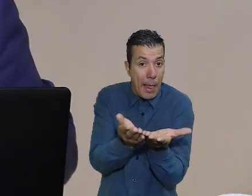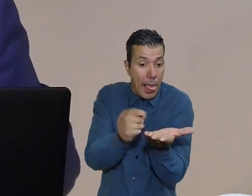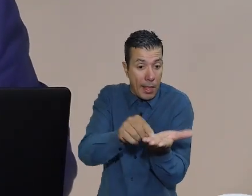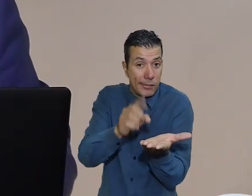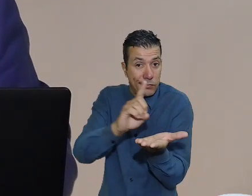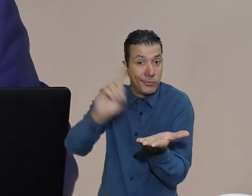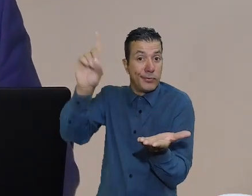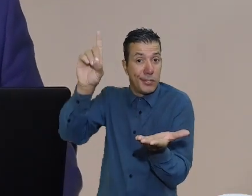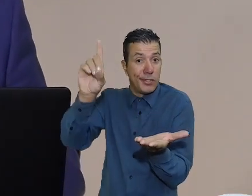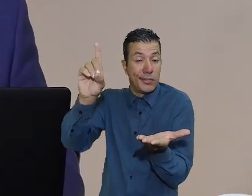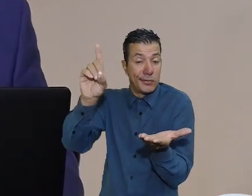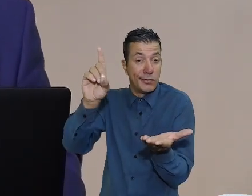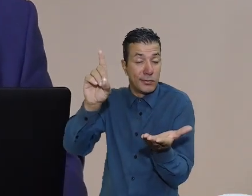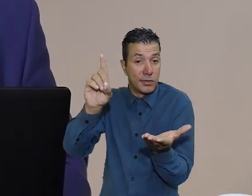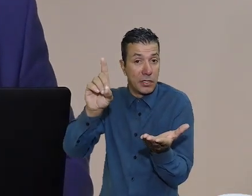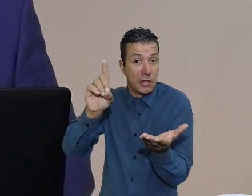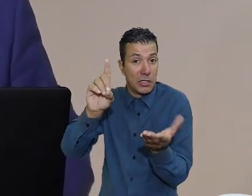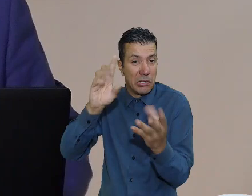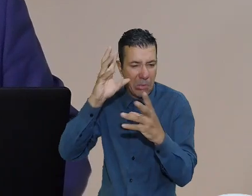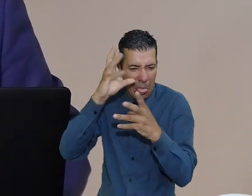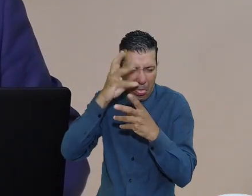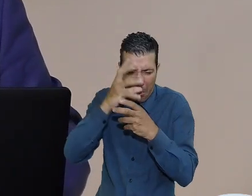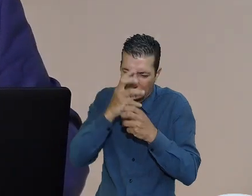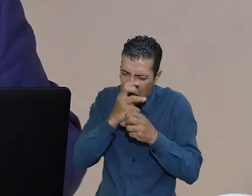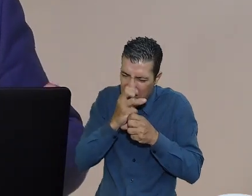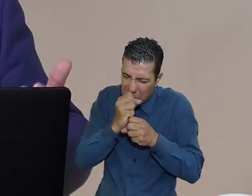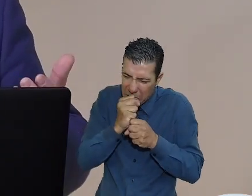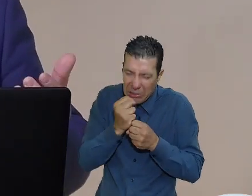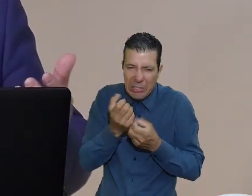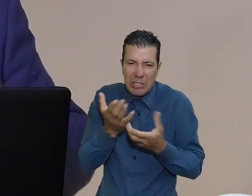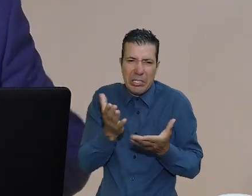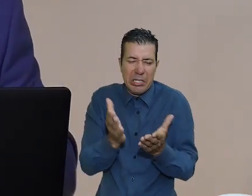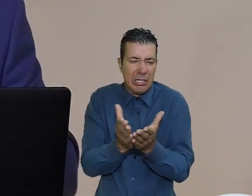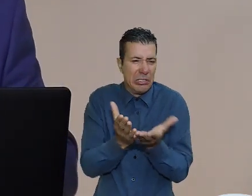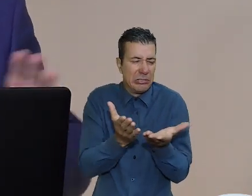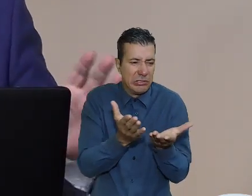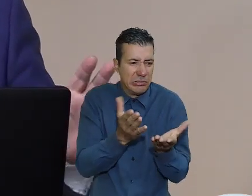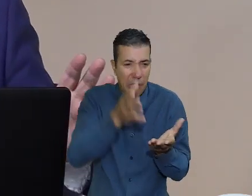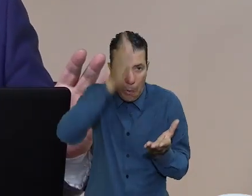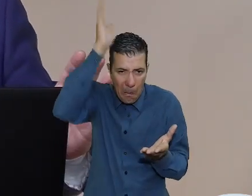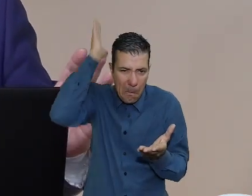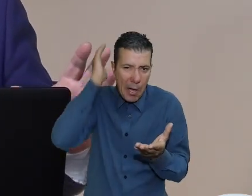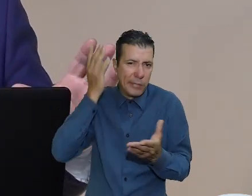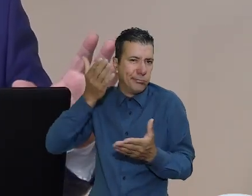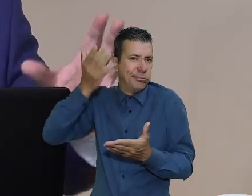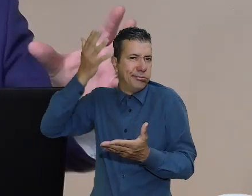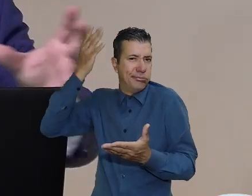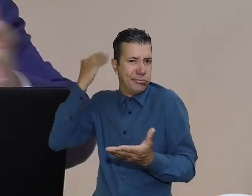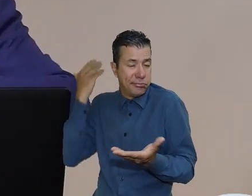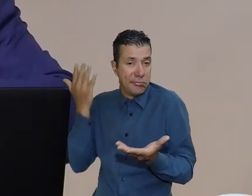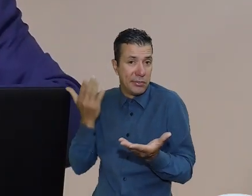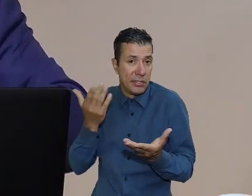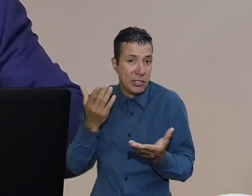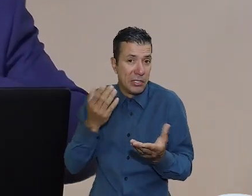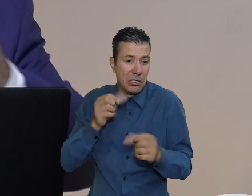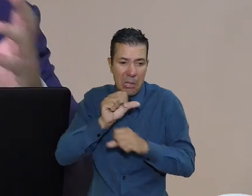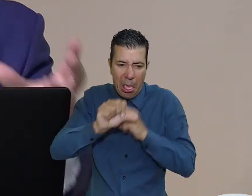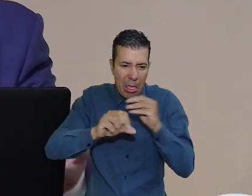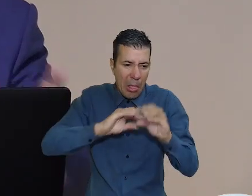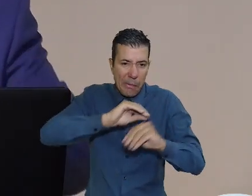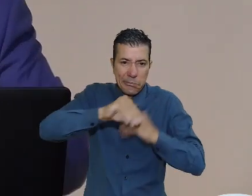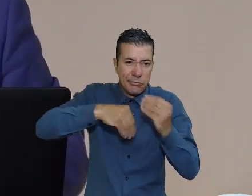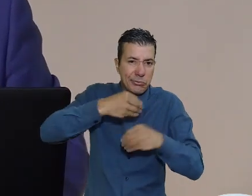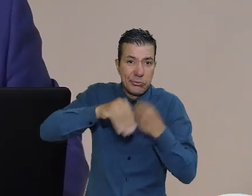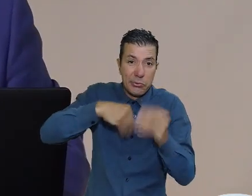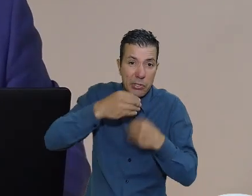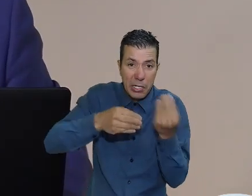escassez da palavra de Deus. Por isso houve trevas morais, por isso as pessoas começaram a misturar o paganismo com